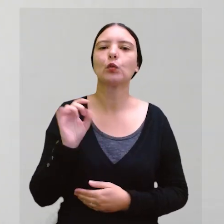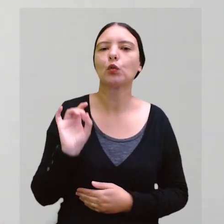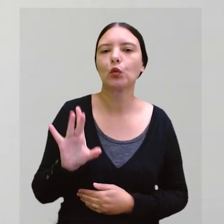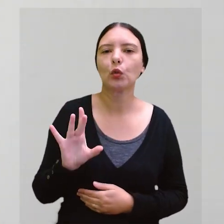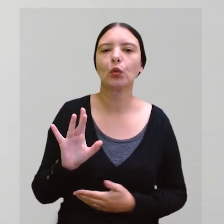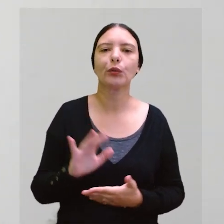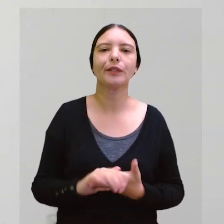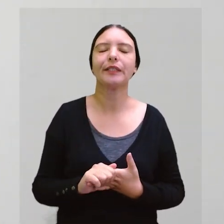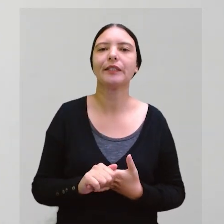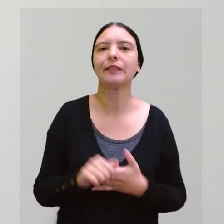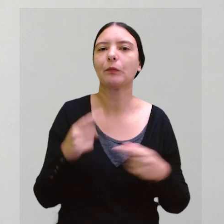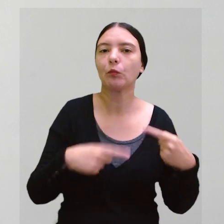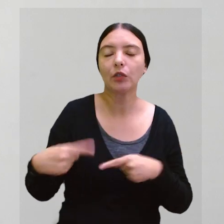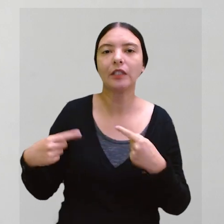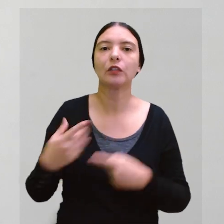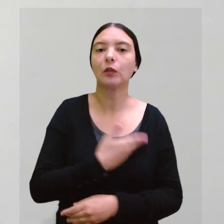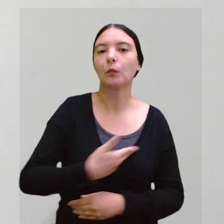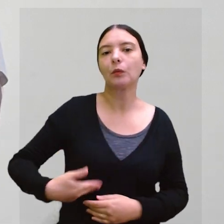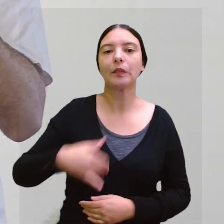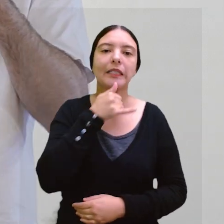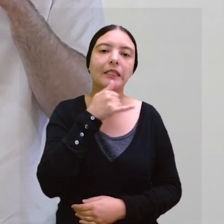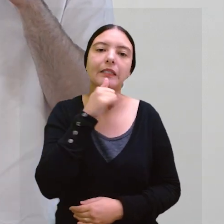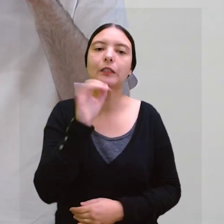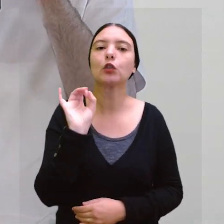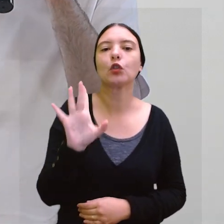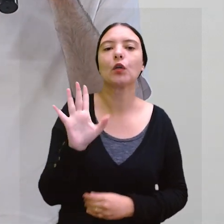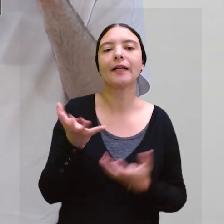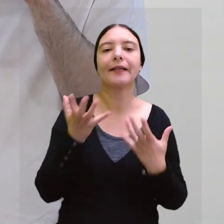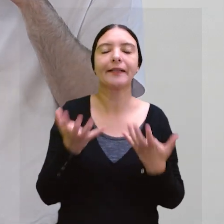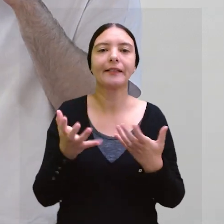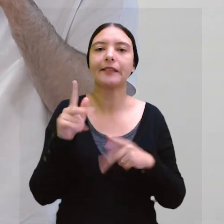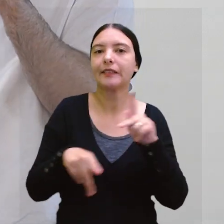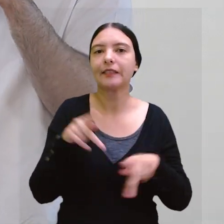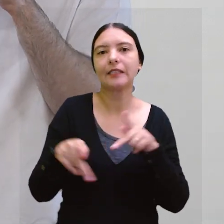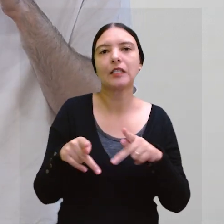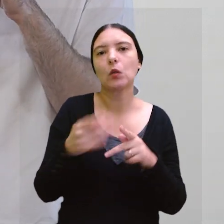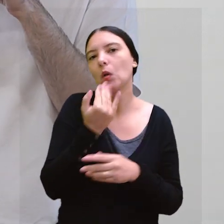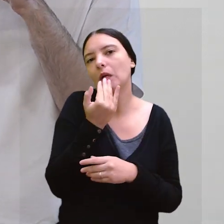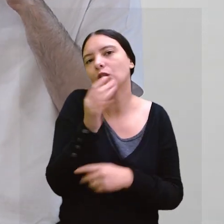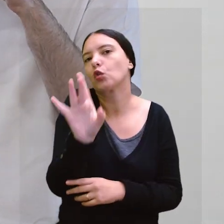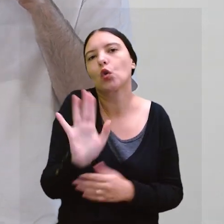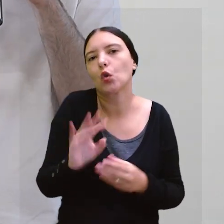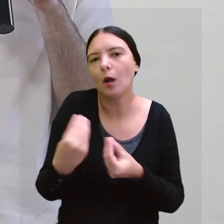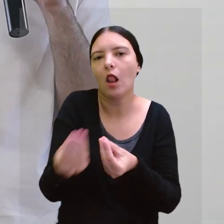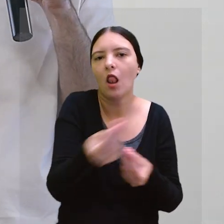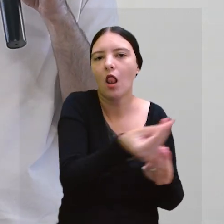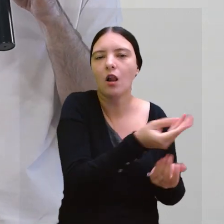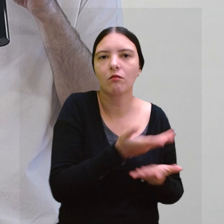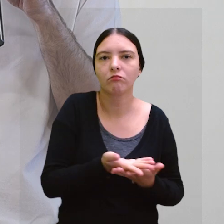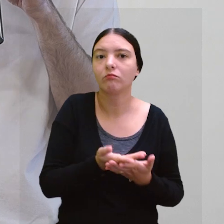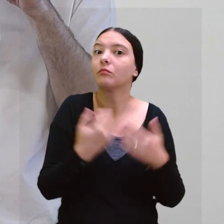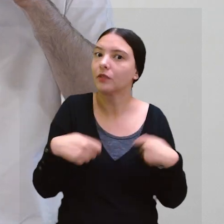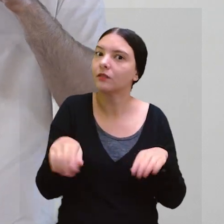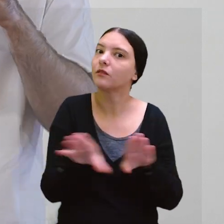basta uma política pública, por exemplo, que queira só servir a população com o alimento. Precisa servir a população